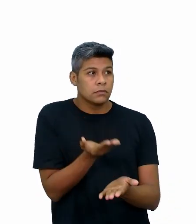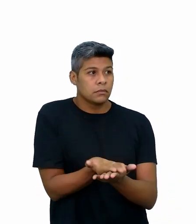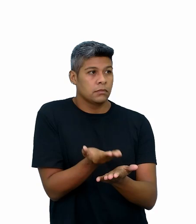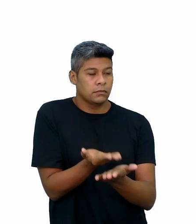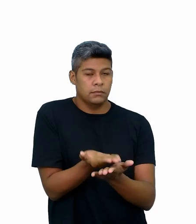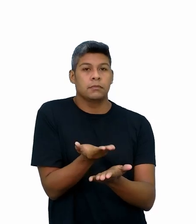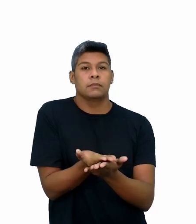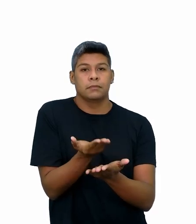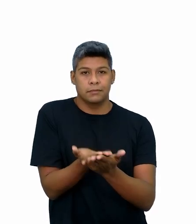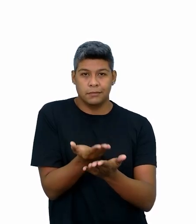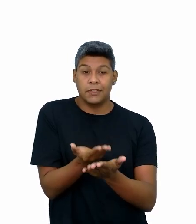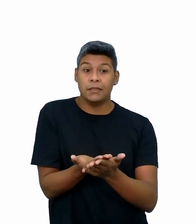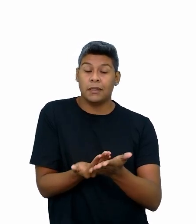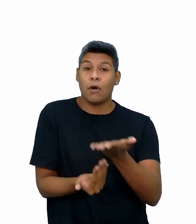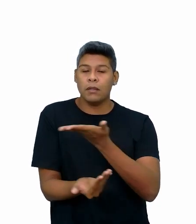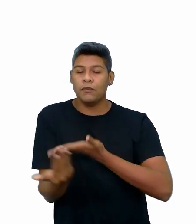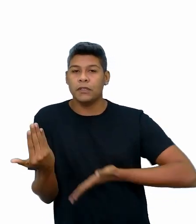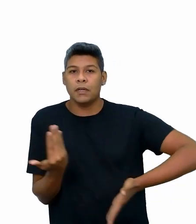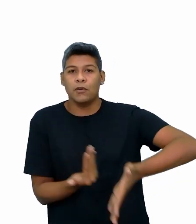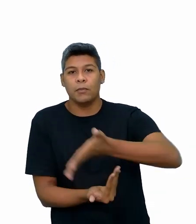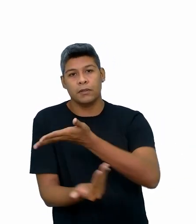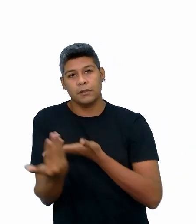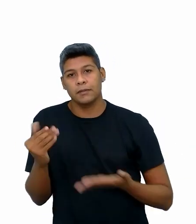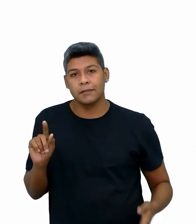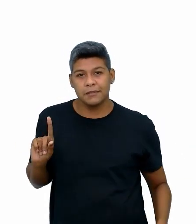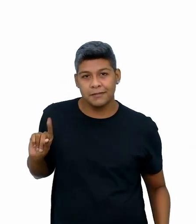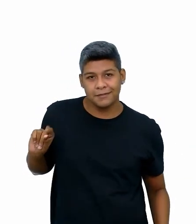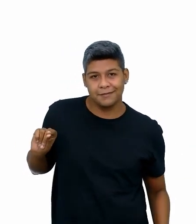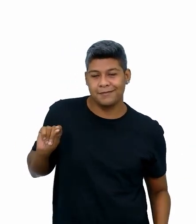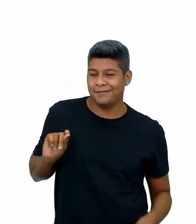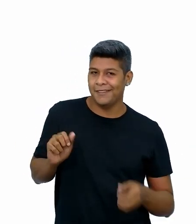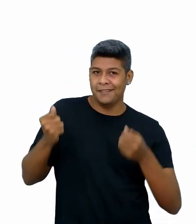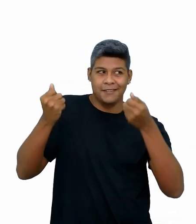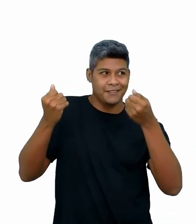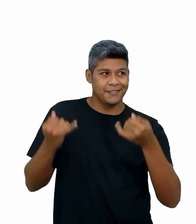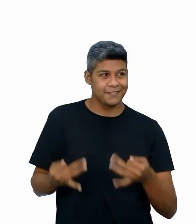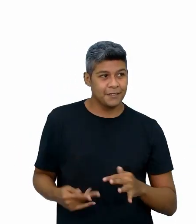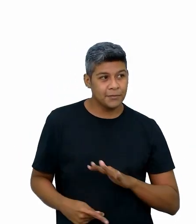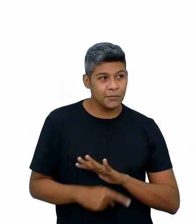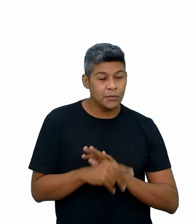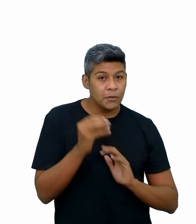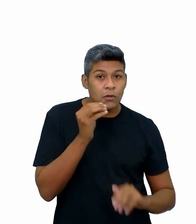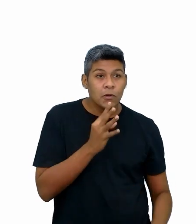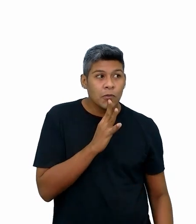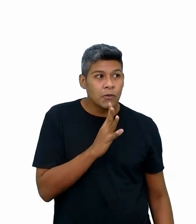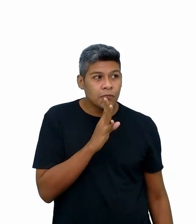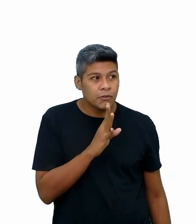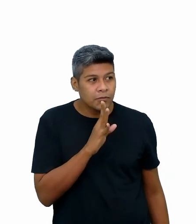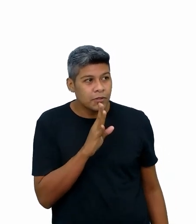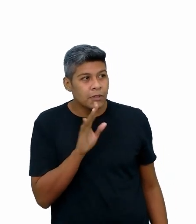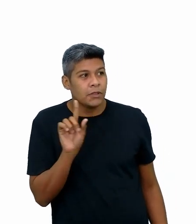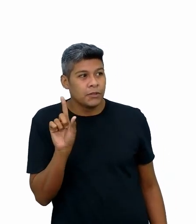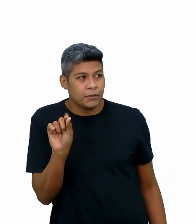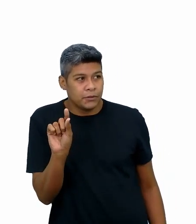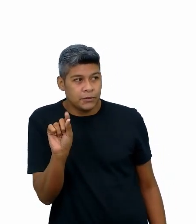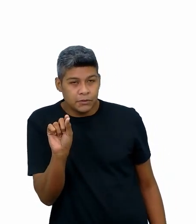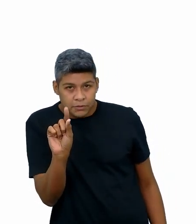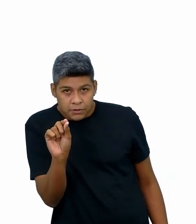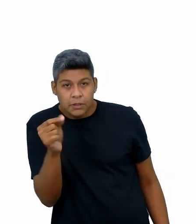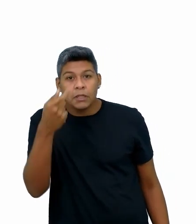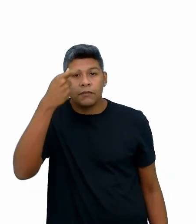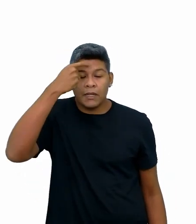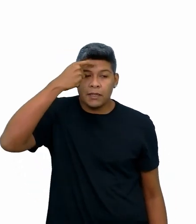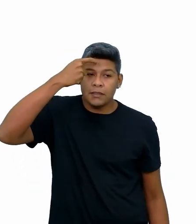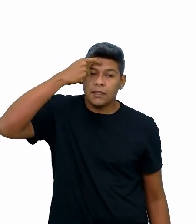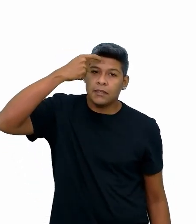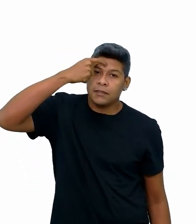os contextos interativos na defesa de posicionamento e para conhecer os usos da língua de forma consciente